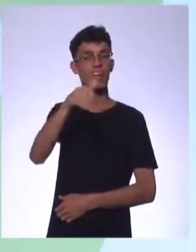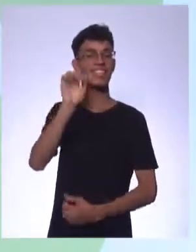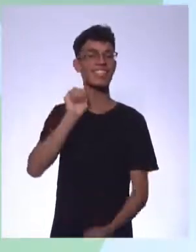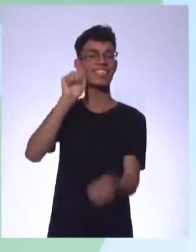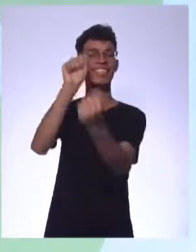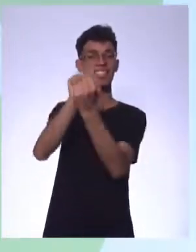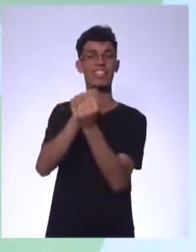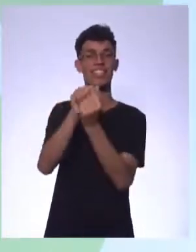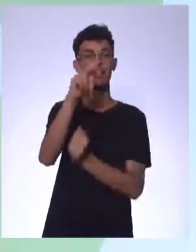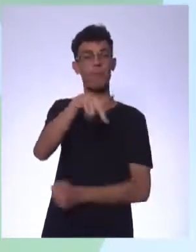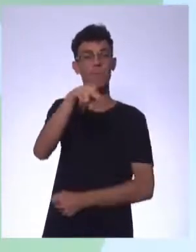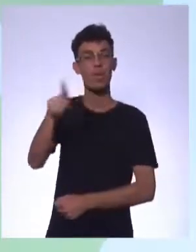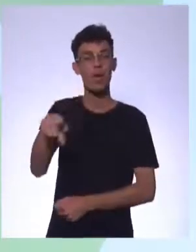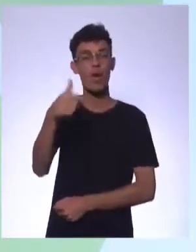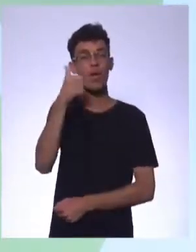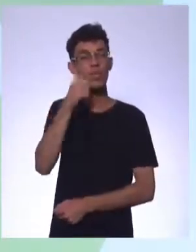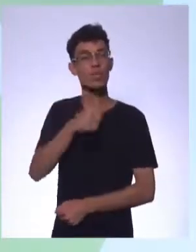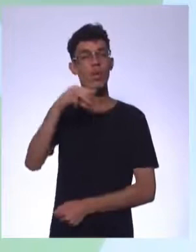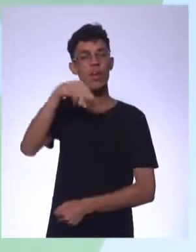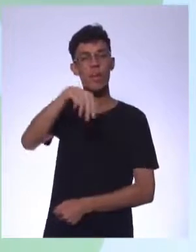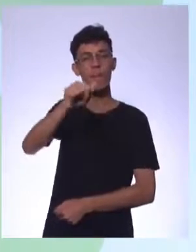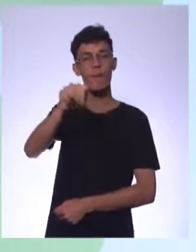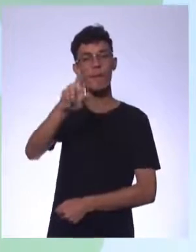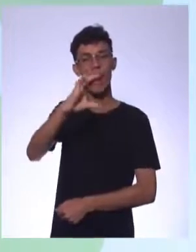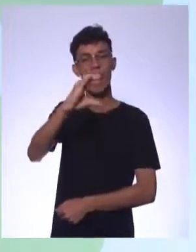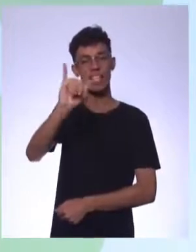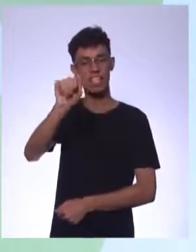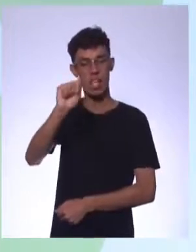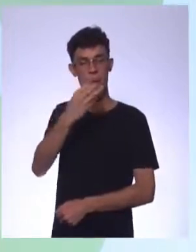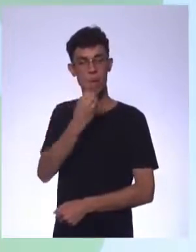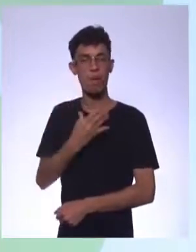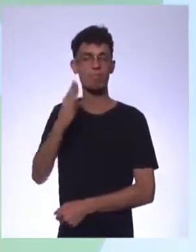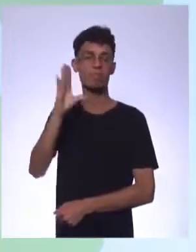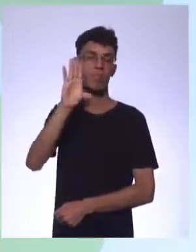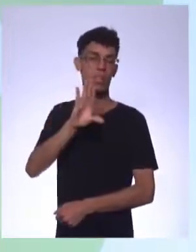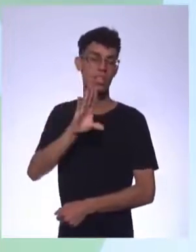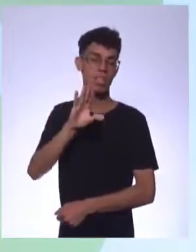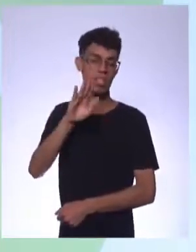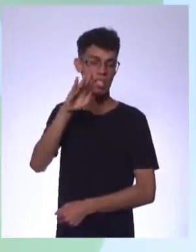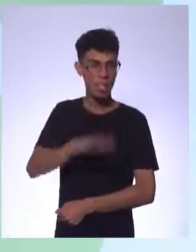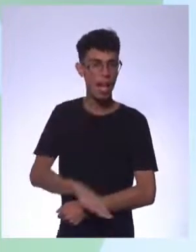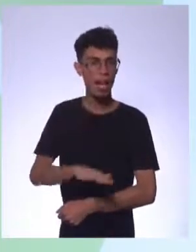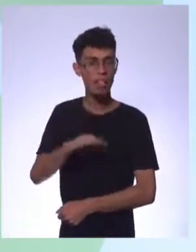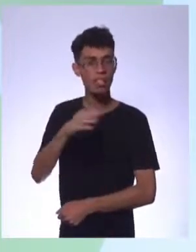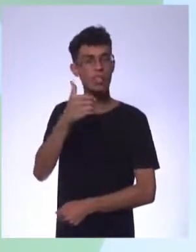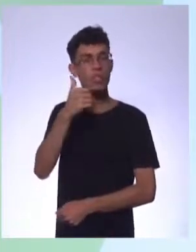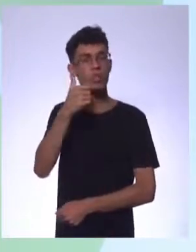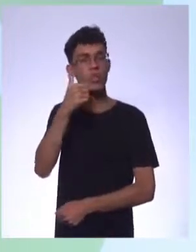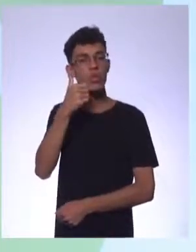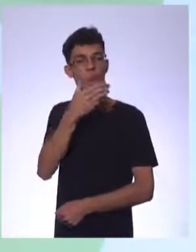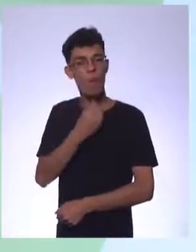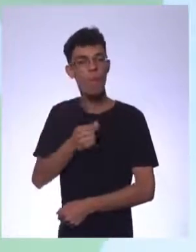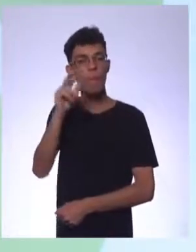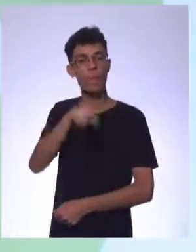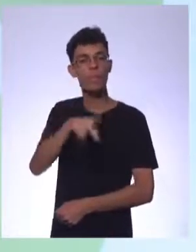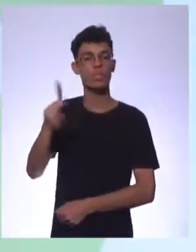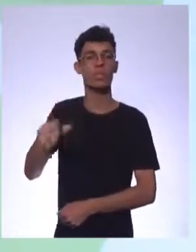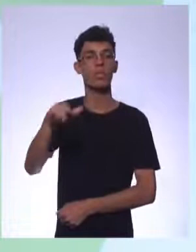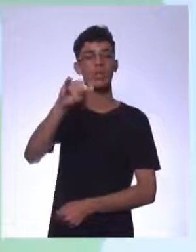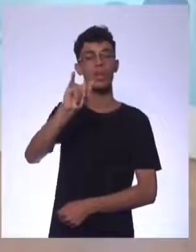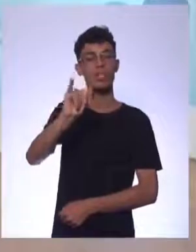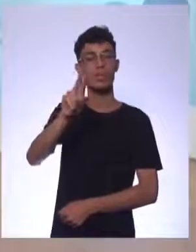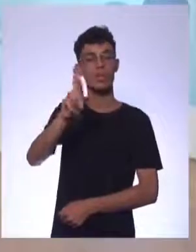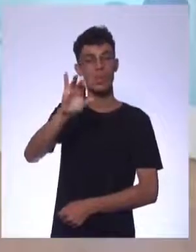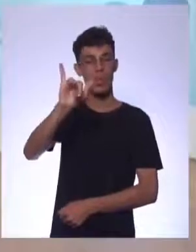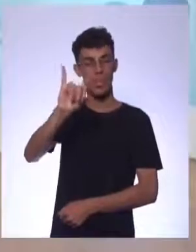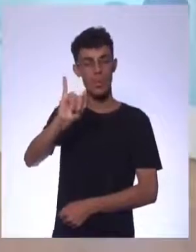gente. Ó. Professora Márcia falando boa tarde, professor Yuri, professora Luanda, que está tão